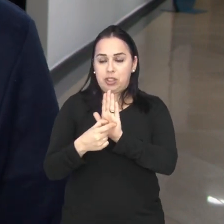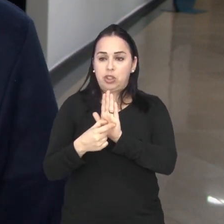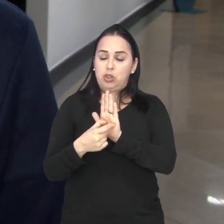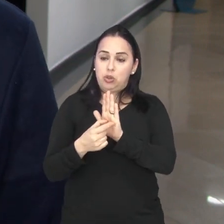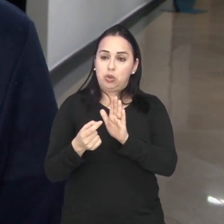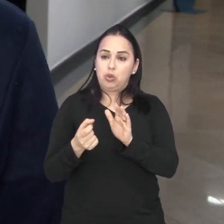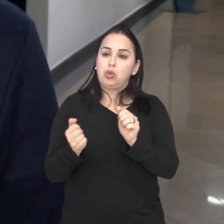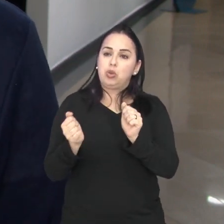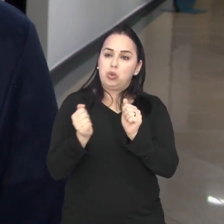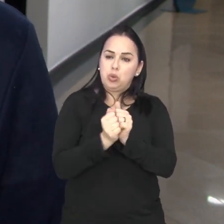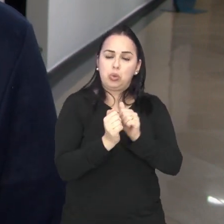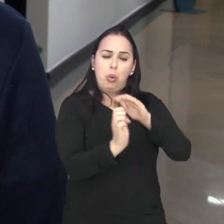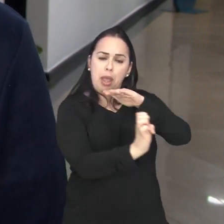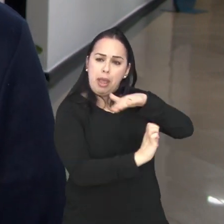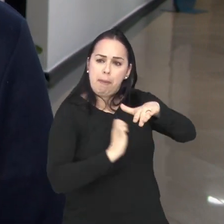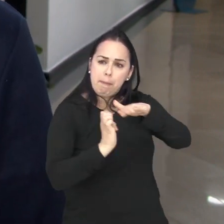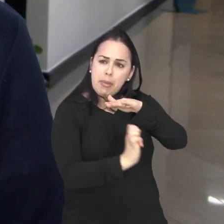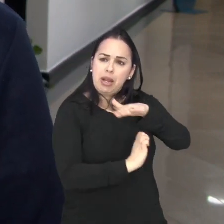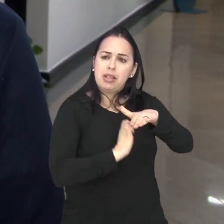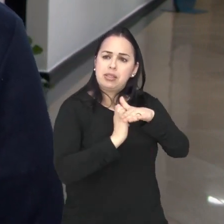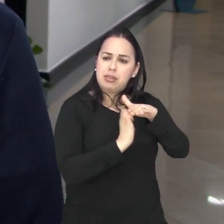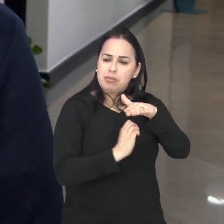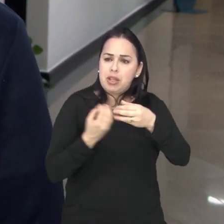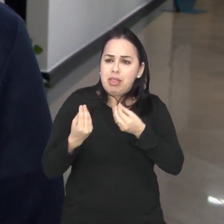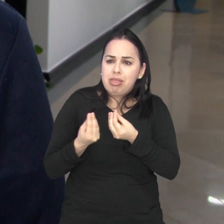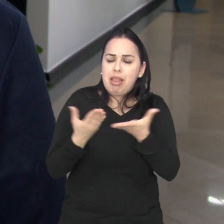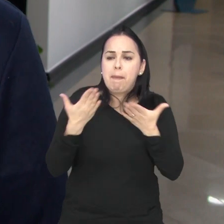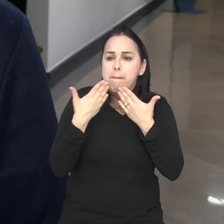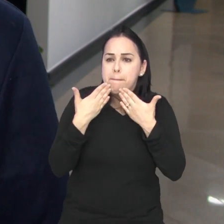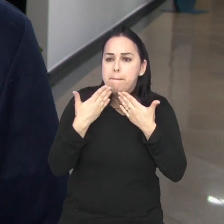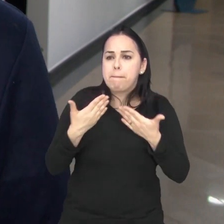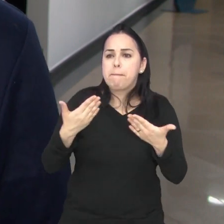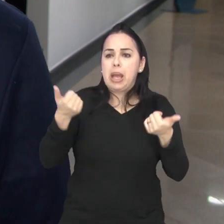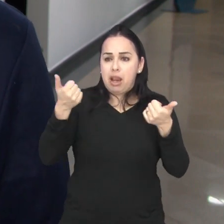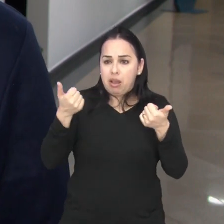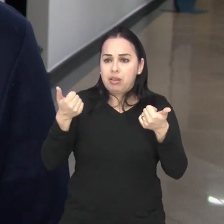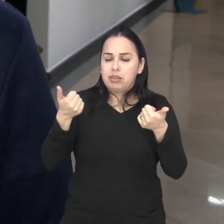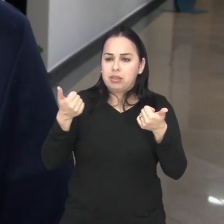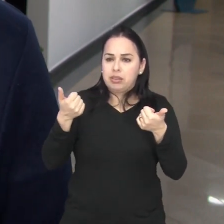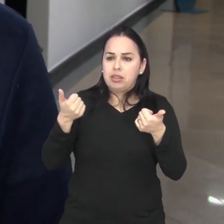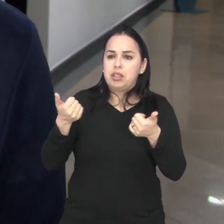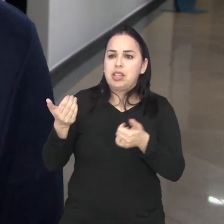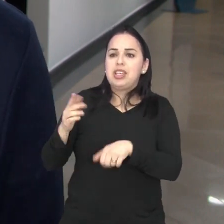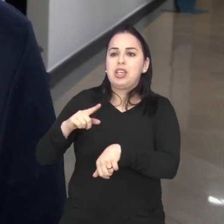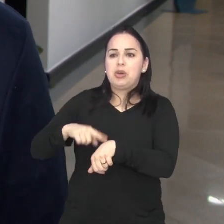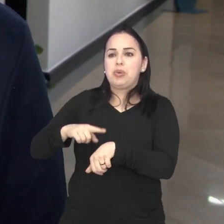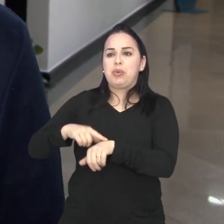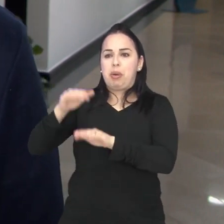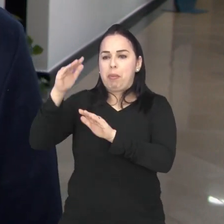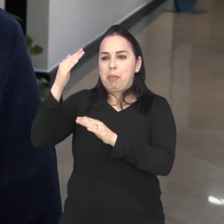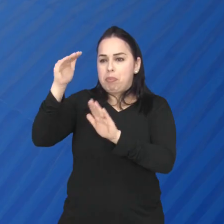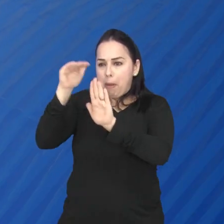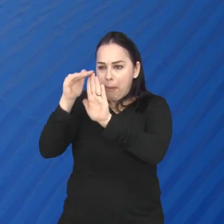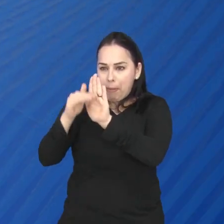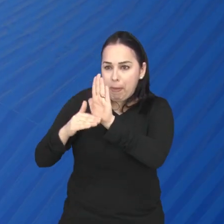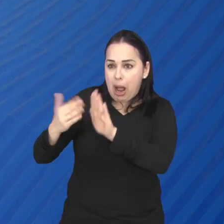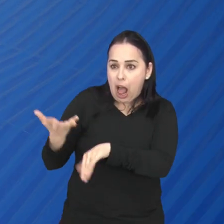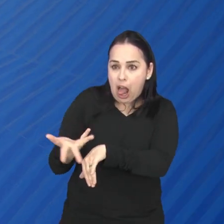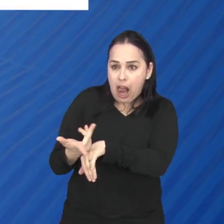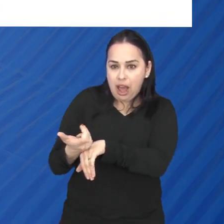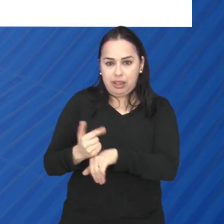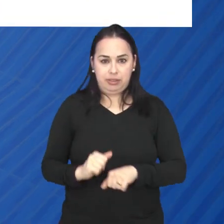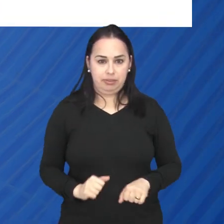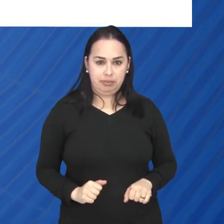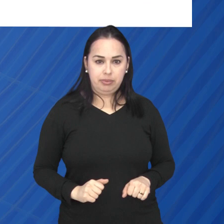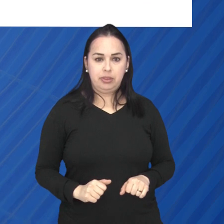com os governos e empresas, melhorem as decisões e agilizem os processos. O artigo 2